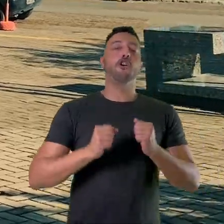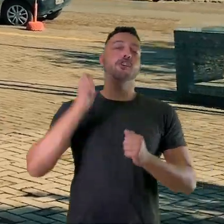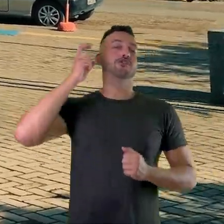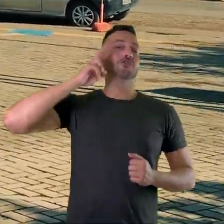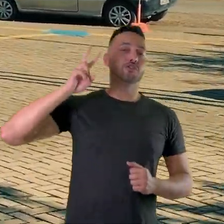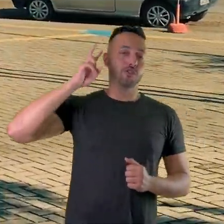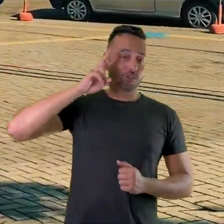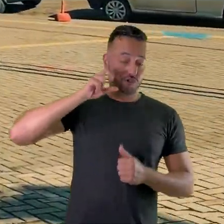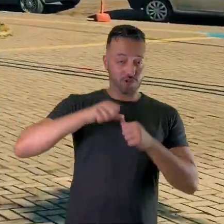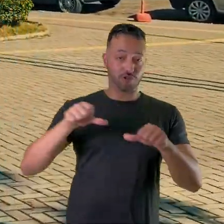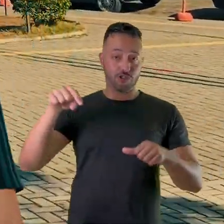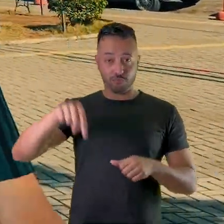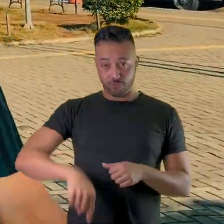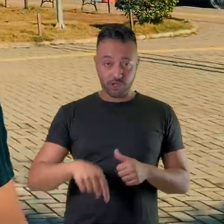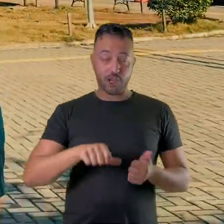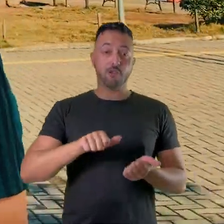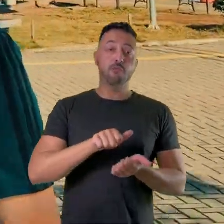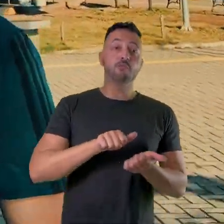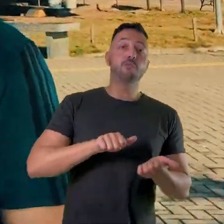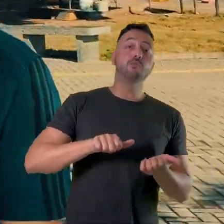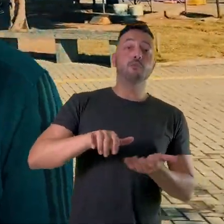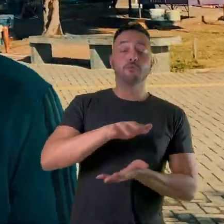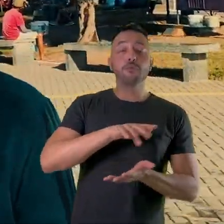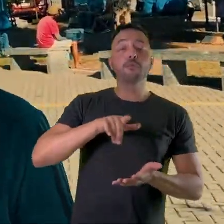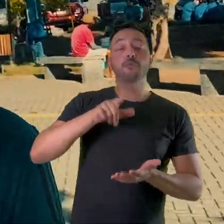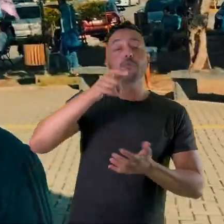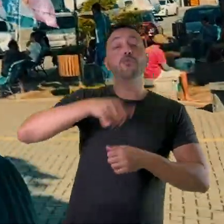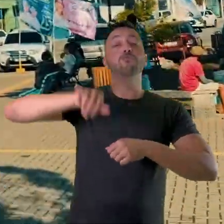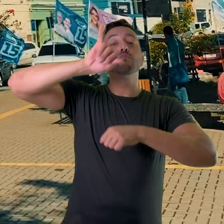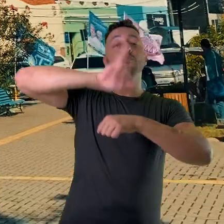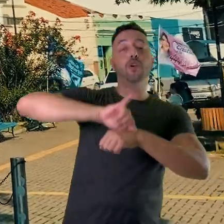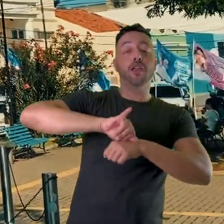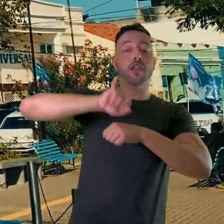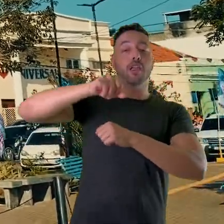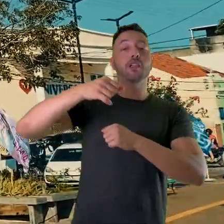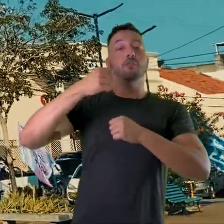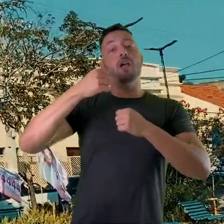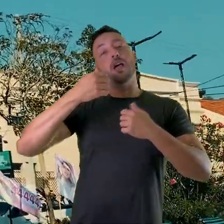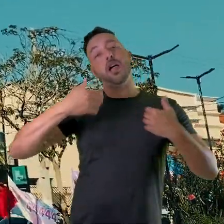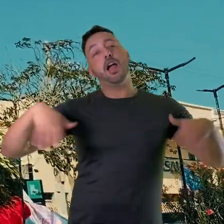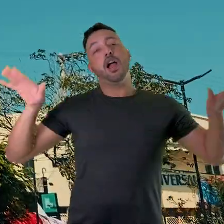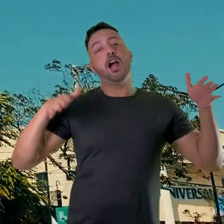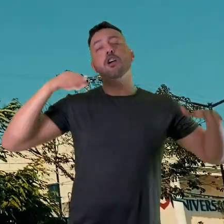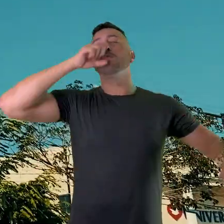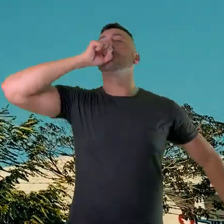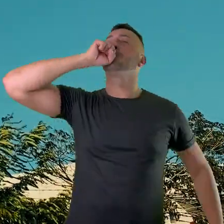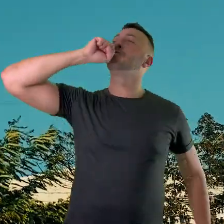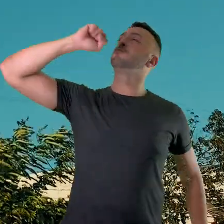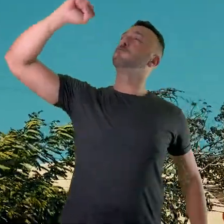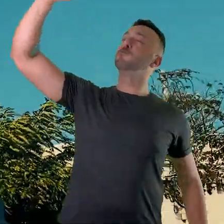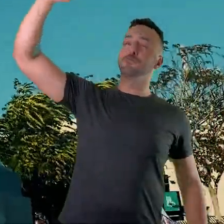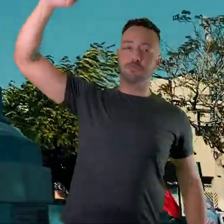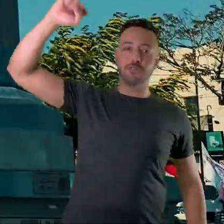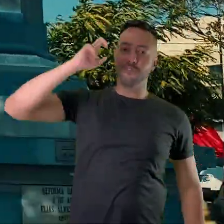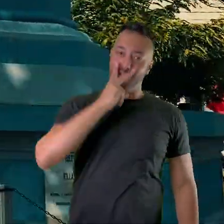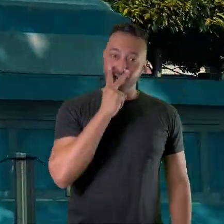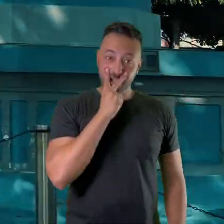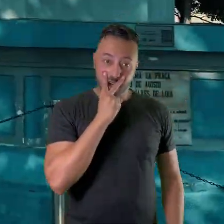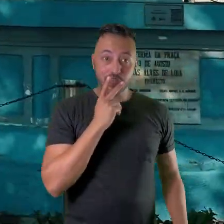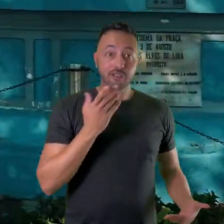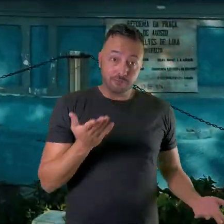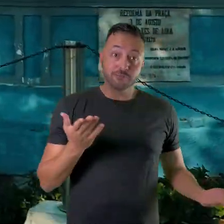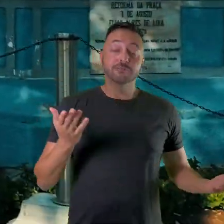História, estamos aqui dentro do monumento do Anjo da Vitória, que é assim que o povo conhece, o Anjo da Vitória.